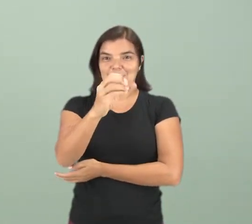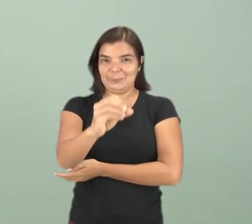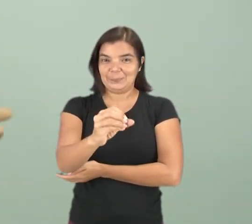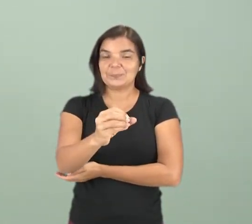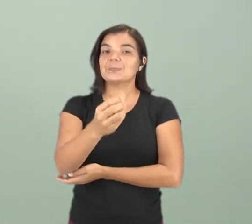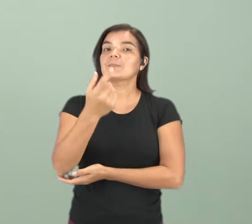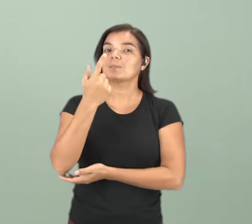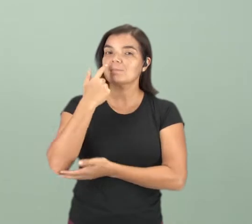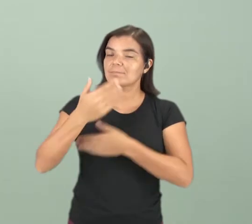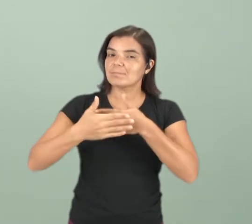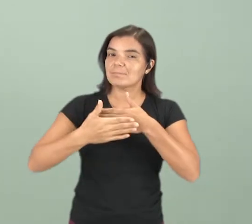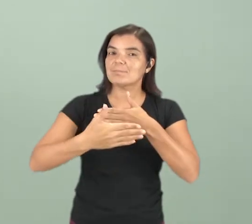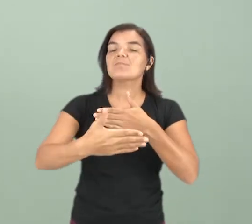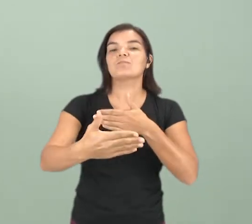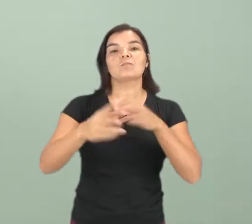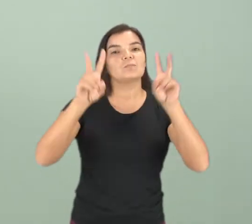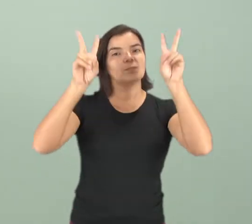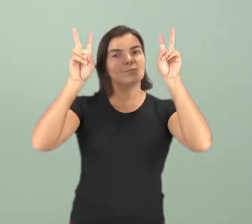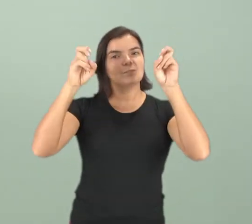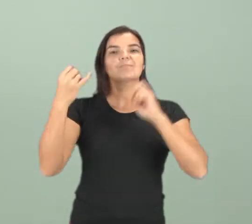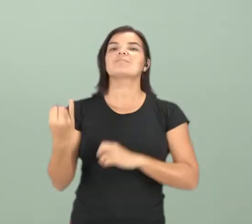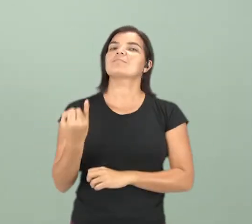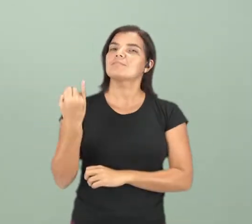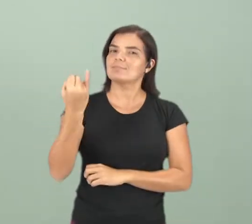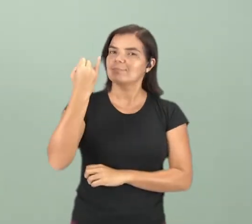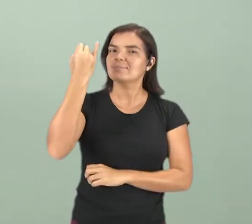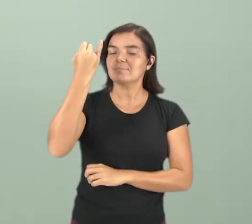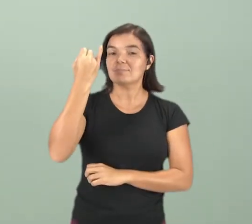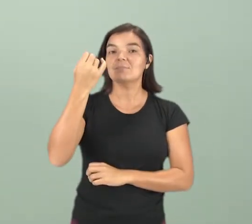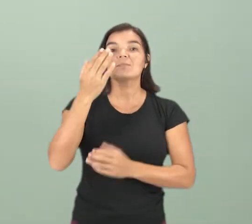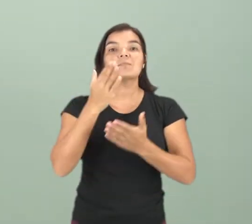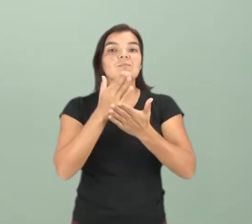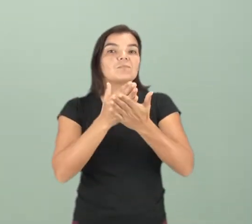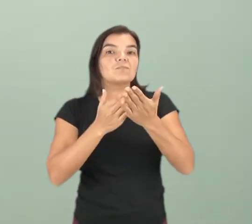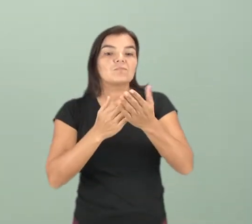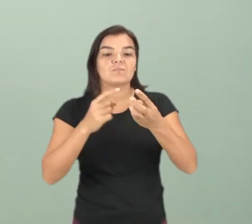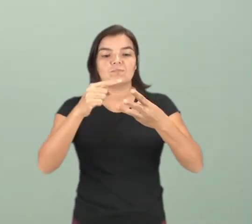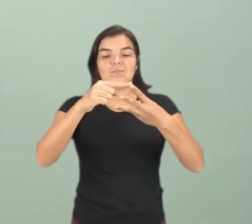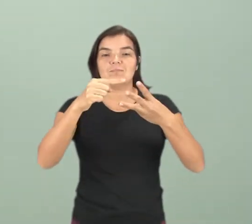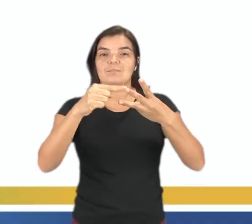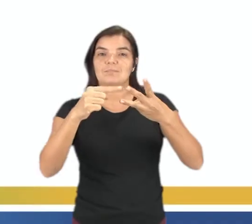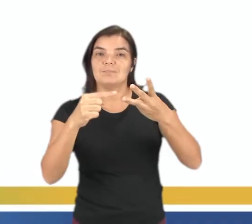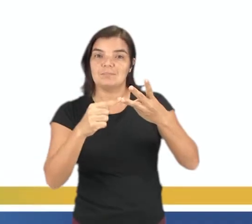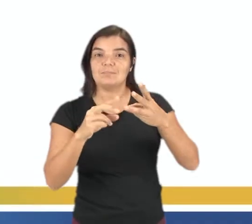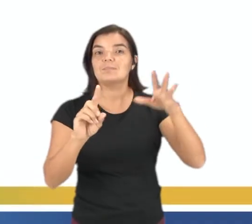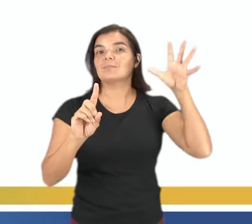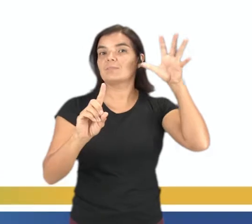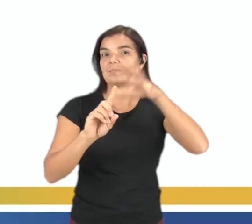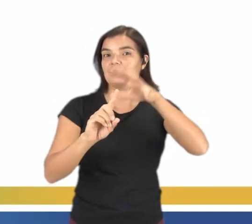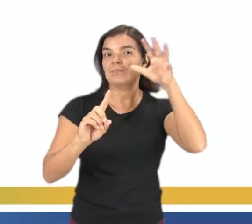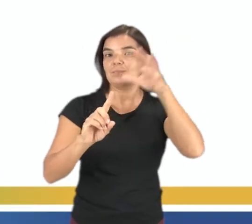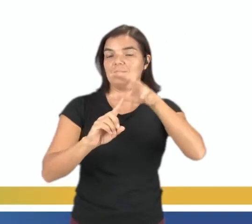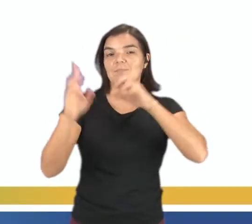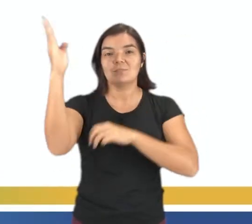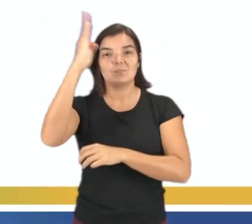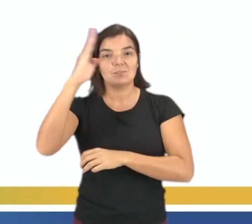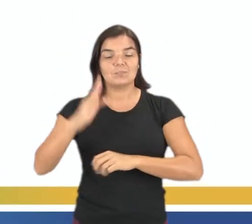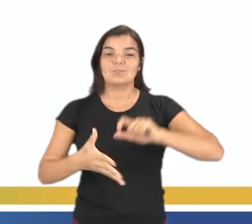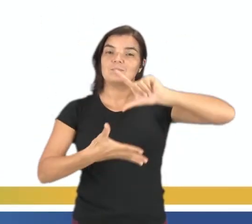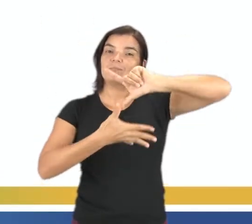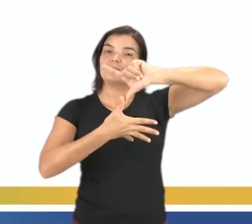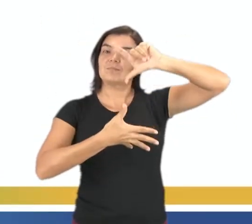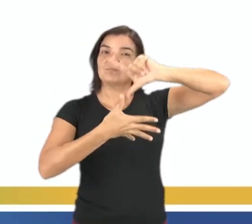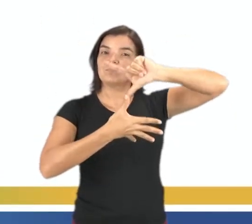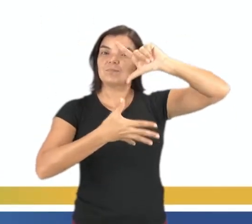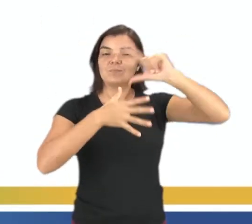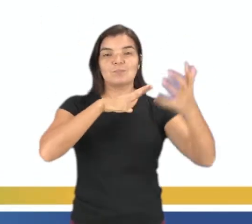e vamos dar sequência a um assunto muito interessante que eu dividi em 3 partes: a influência do Brasil na América